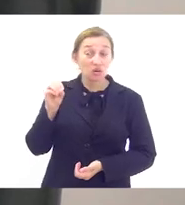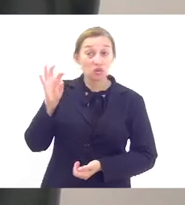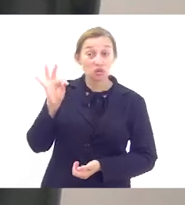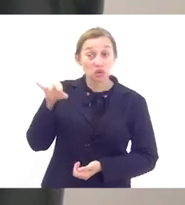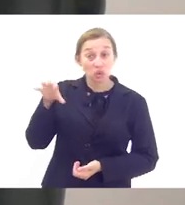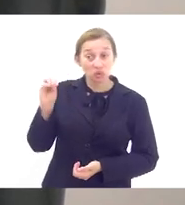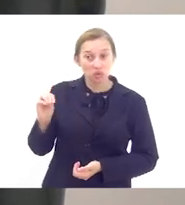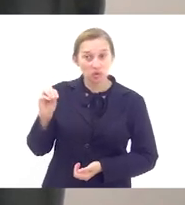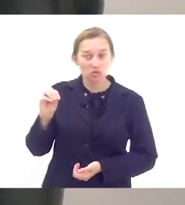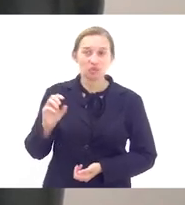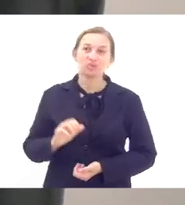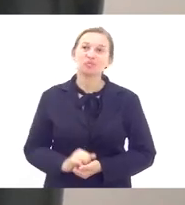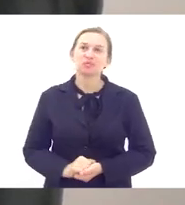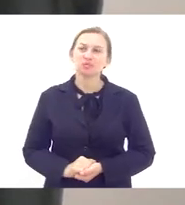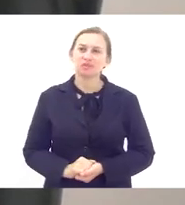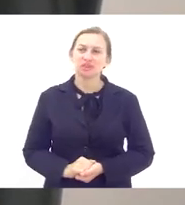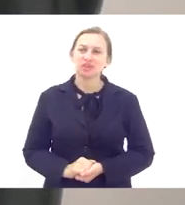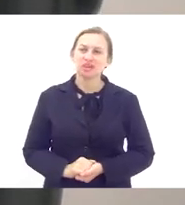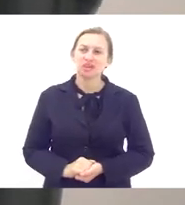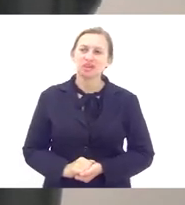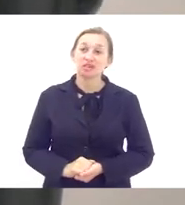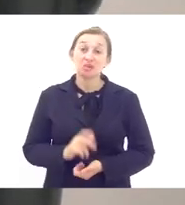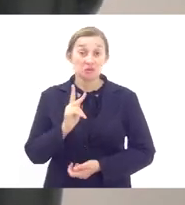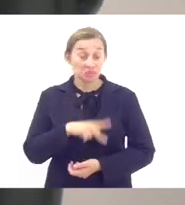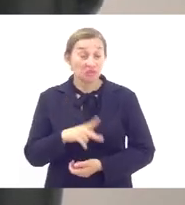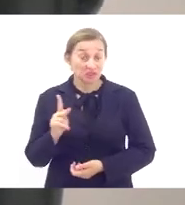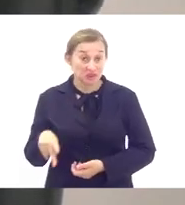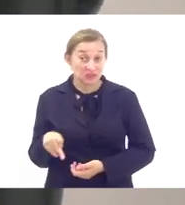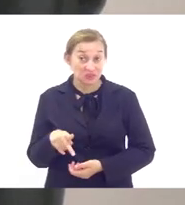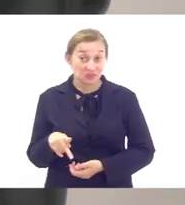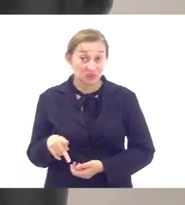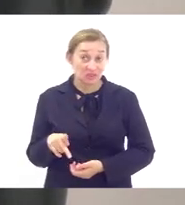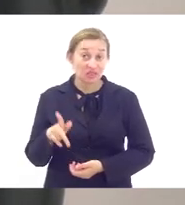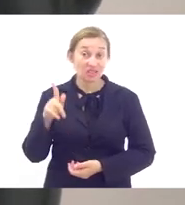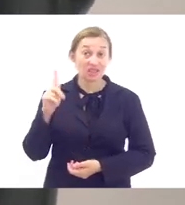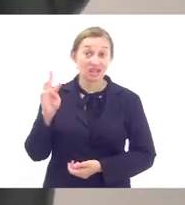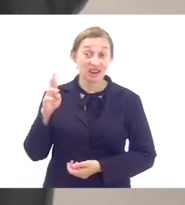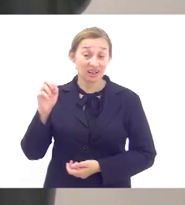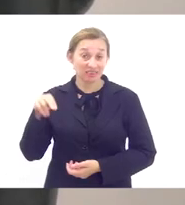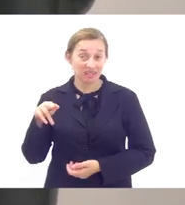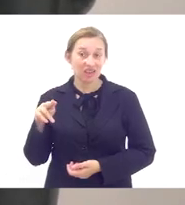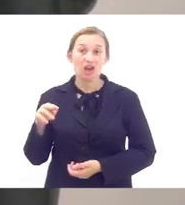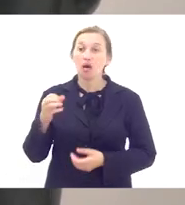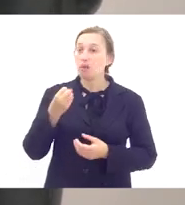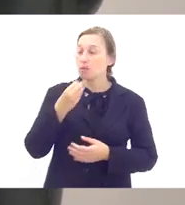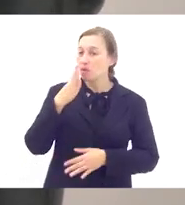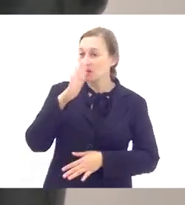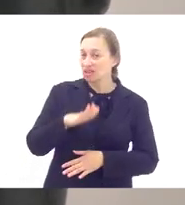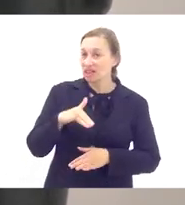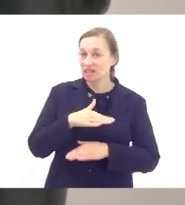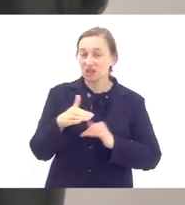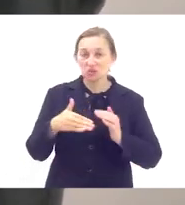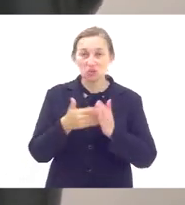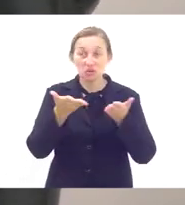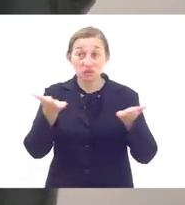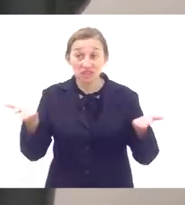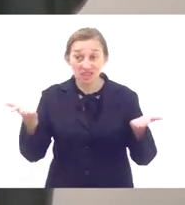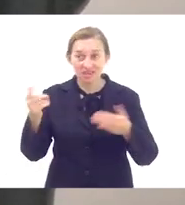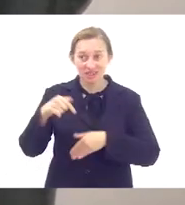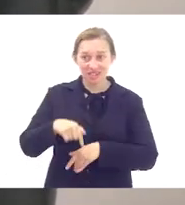pai, e o professor Gandhi Jordani. Boa tarde a todos, todos presentes